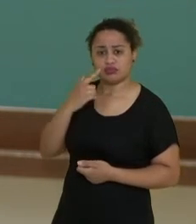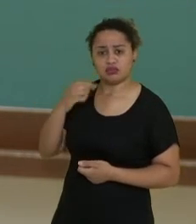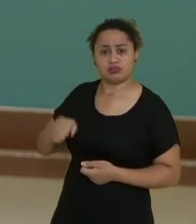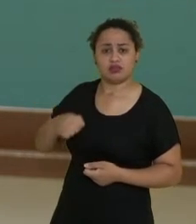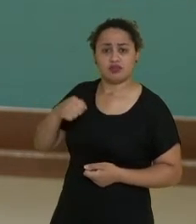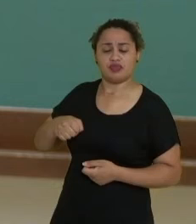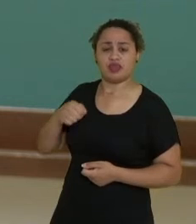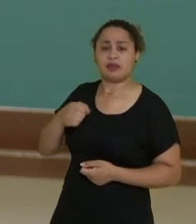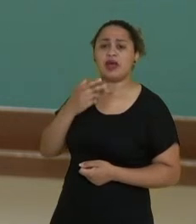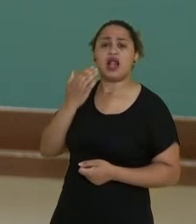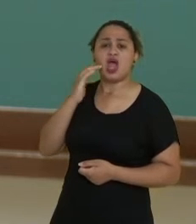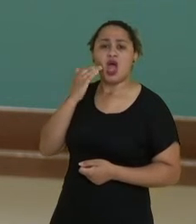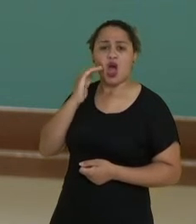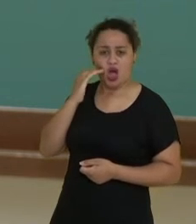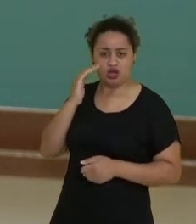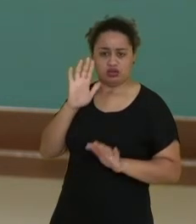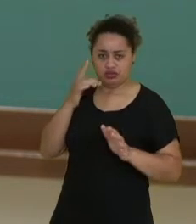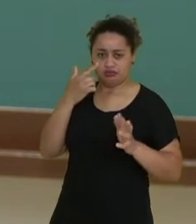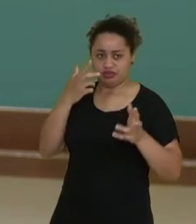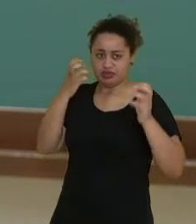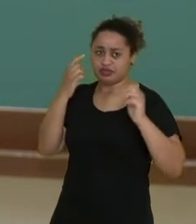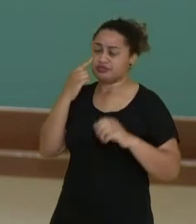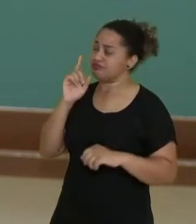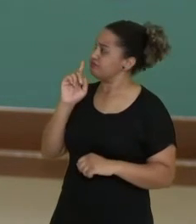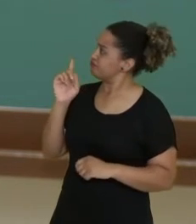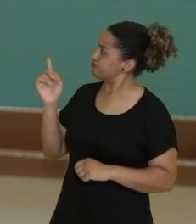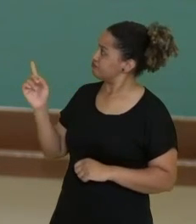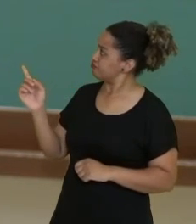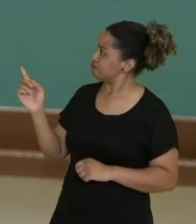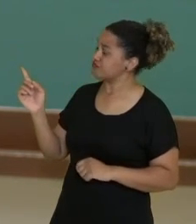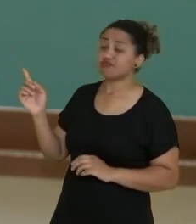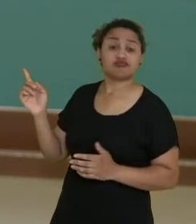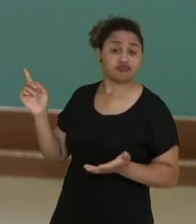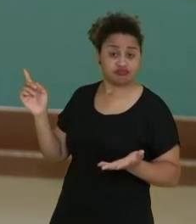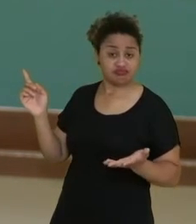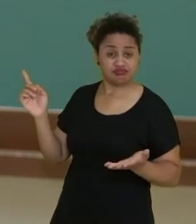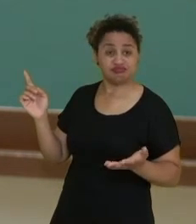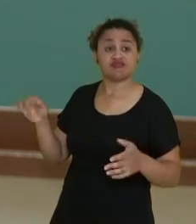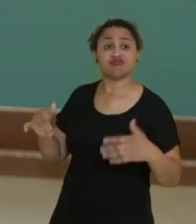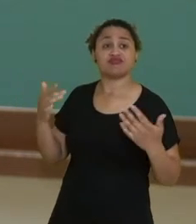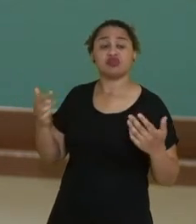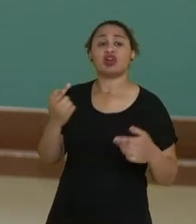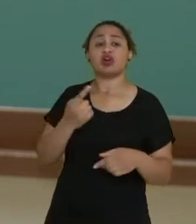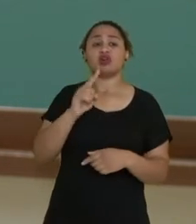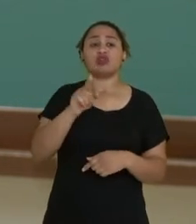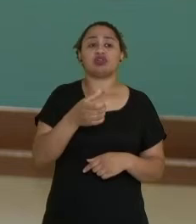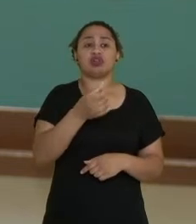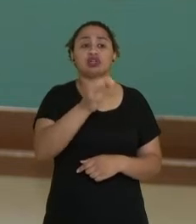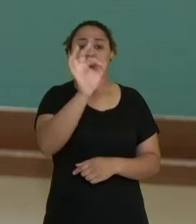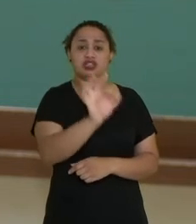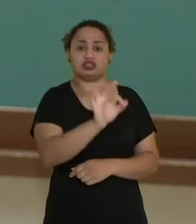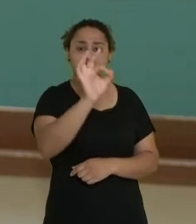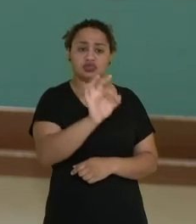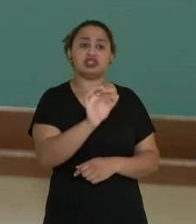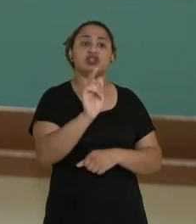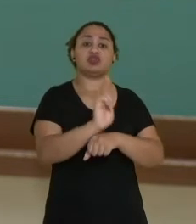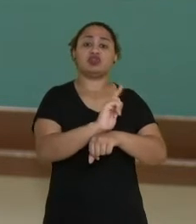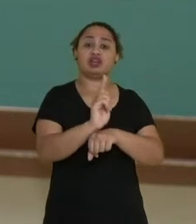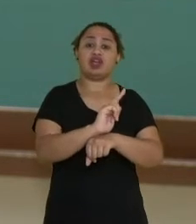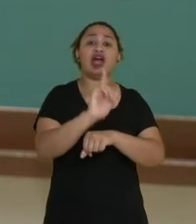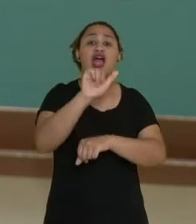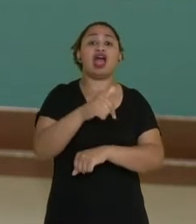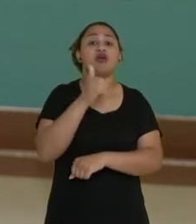através da linguagem não-verbal isso ela crescendo aqui que apenas 1,6 por cento dos gerentes